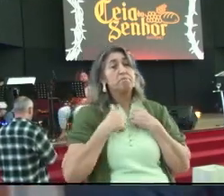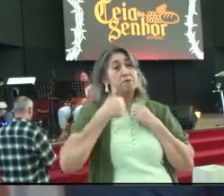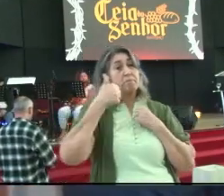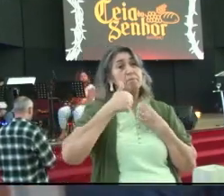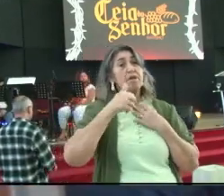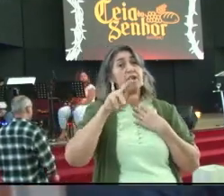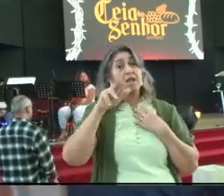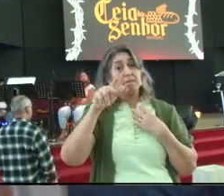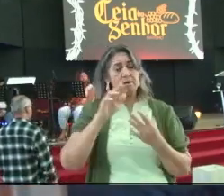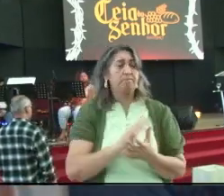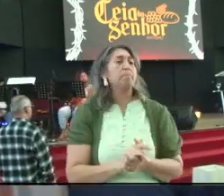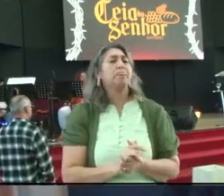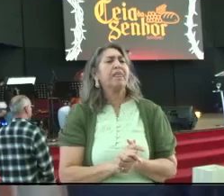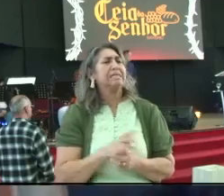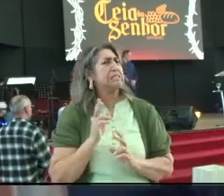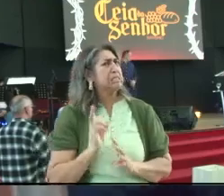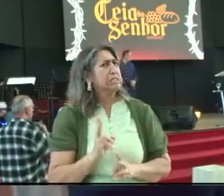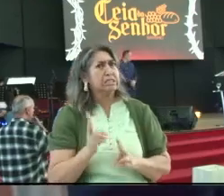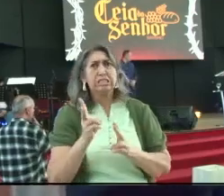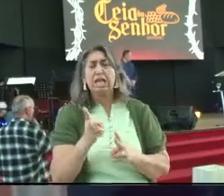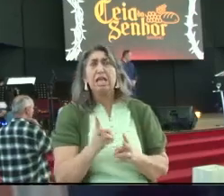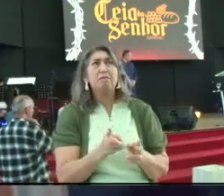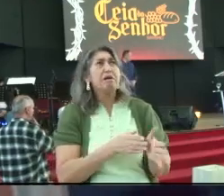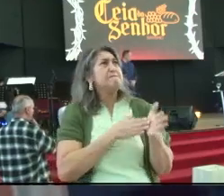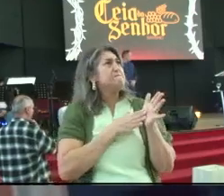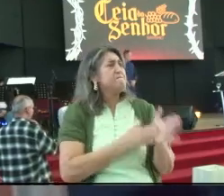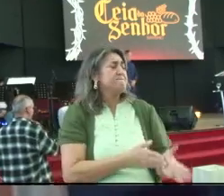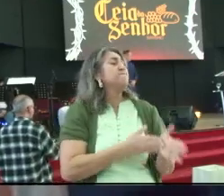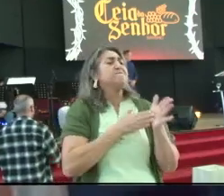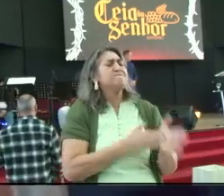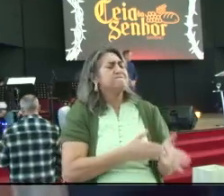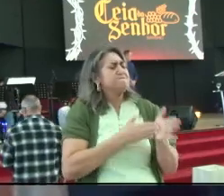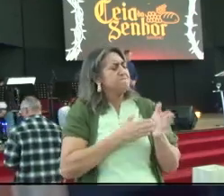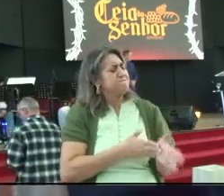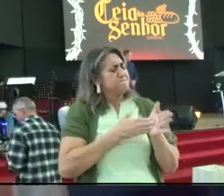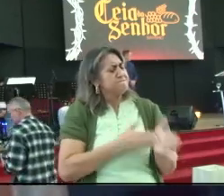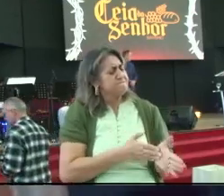irmã mais velha, sempre foi fiel.